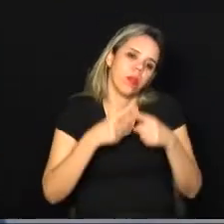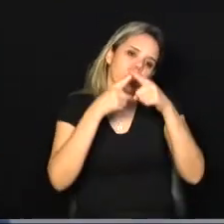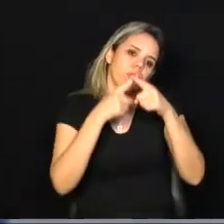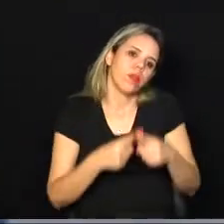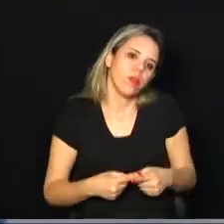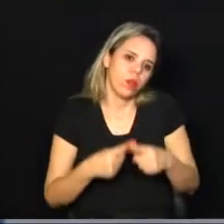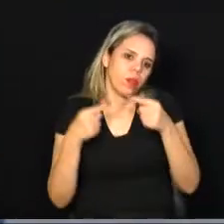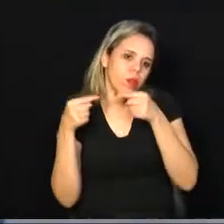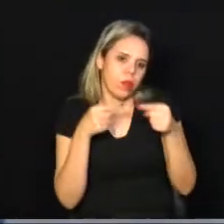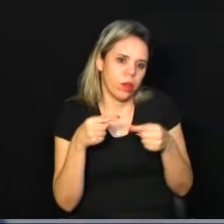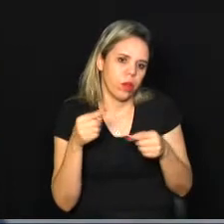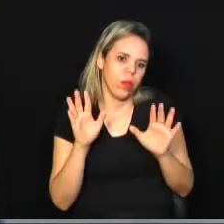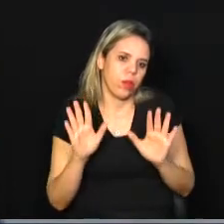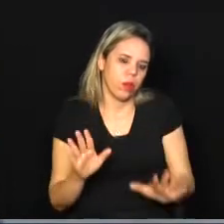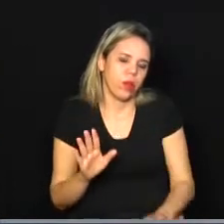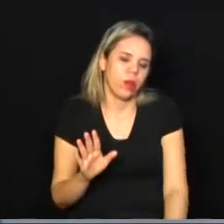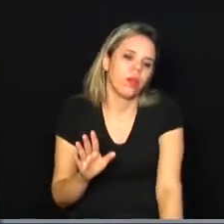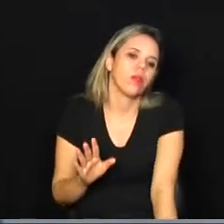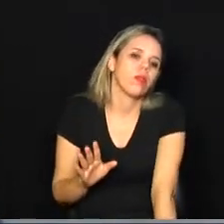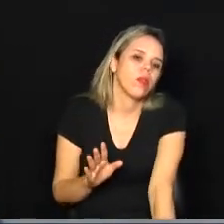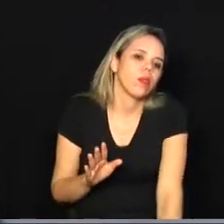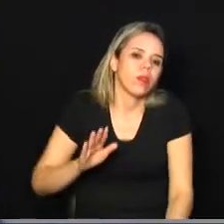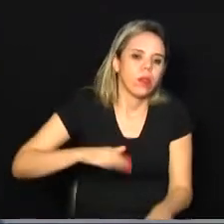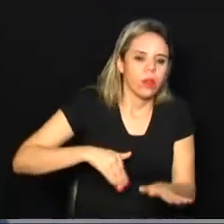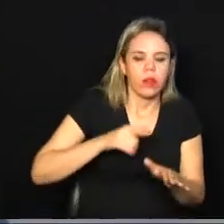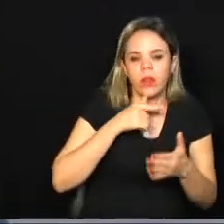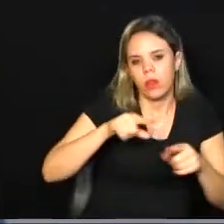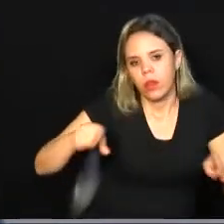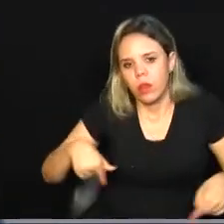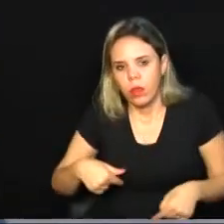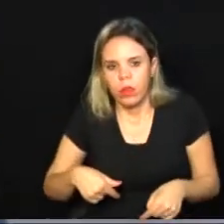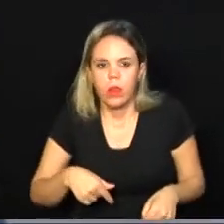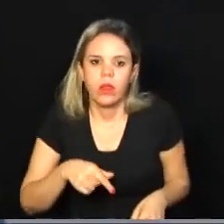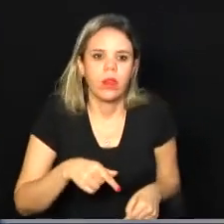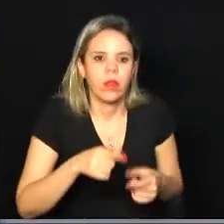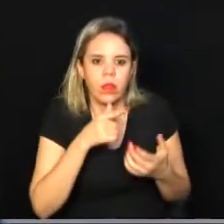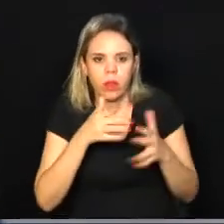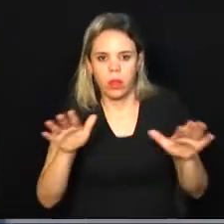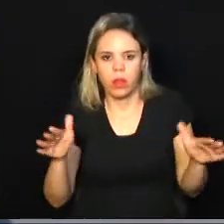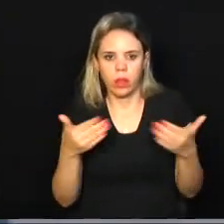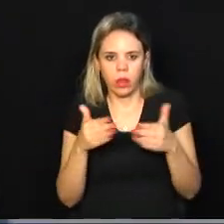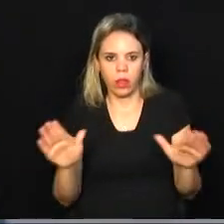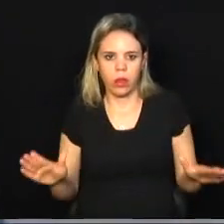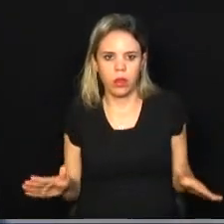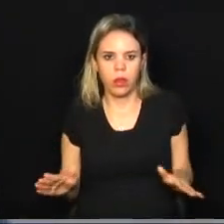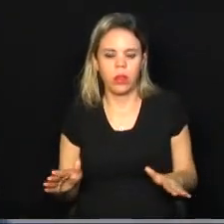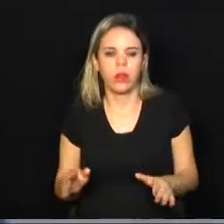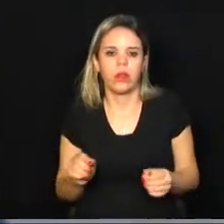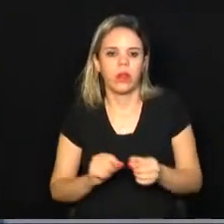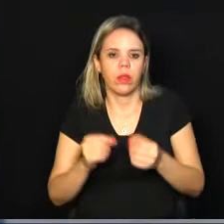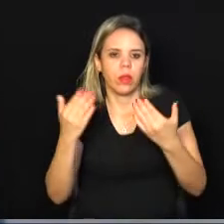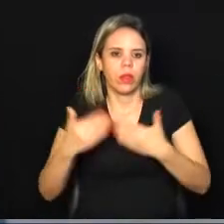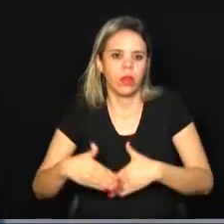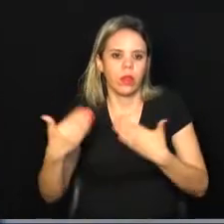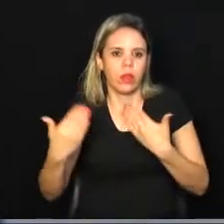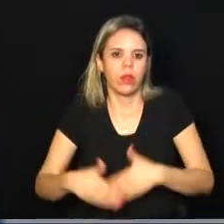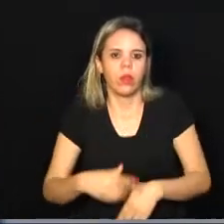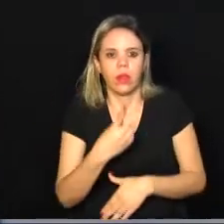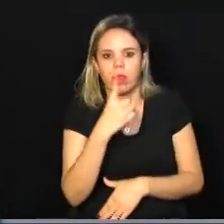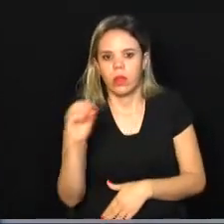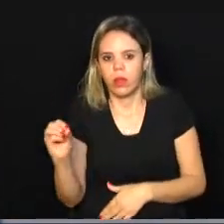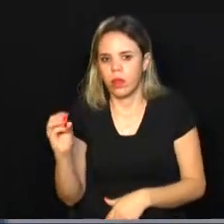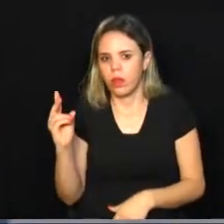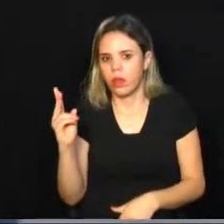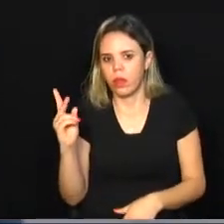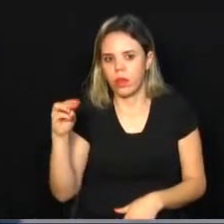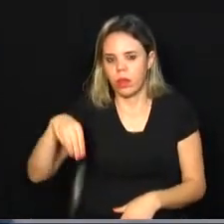competir, só que, ao invés de nadar em piscina, eu nadei em águas abertas. Então, eu fiz provas aí de 10